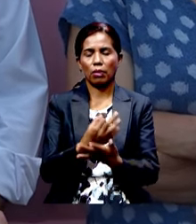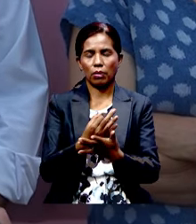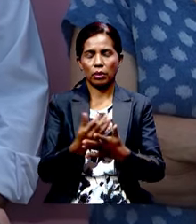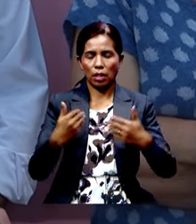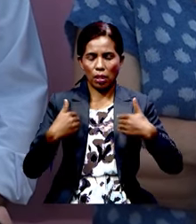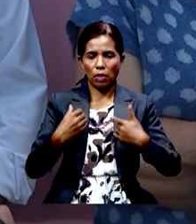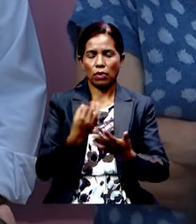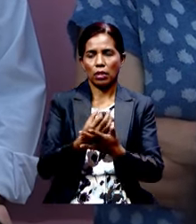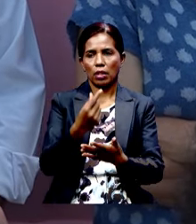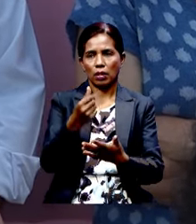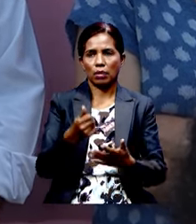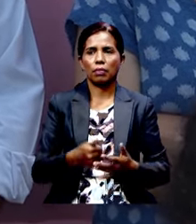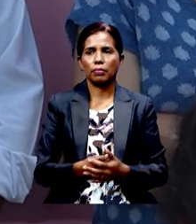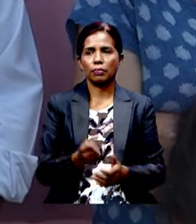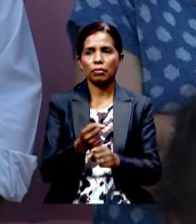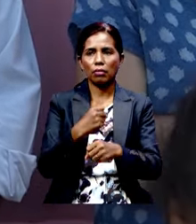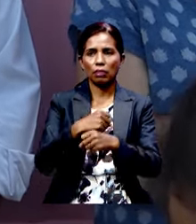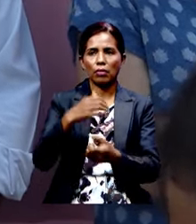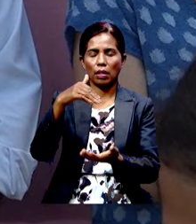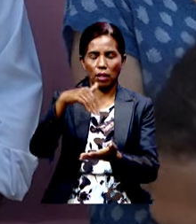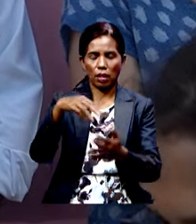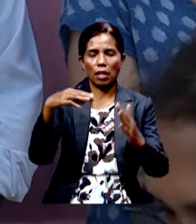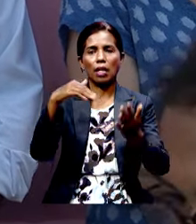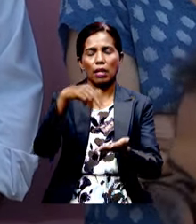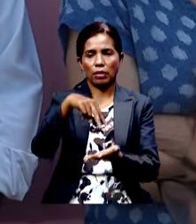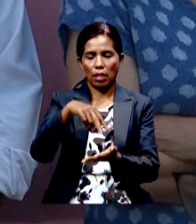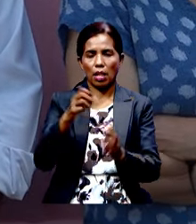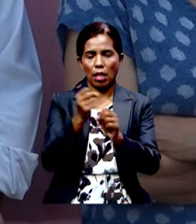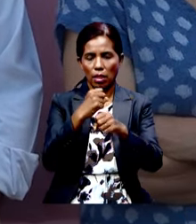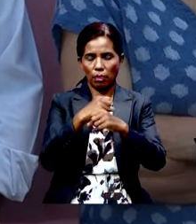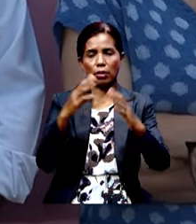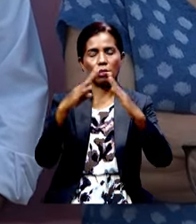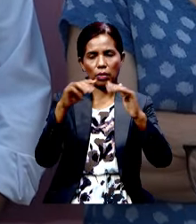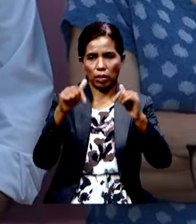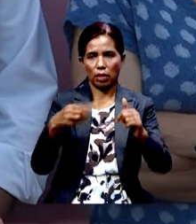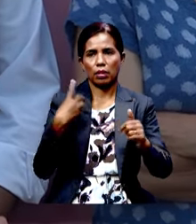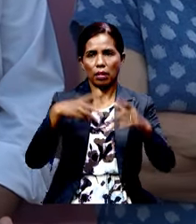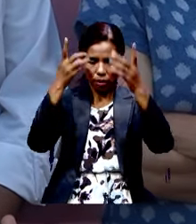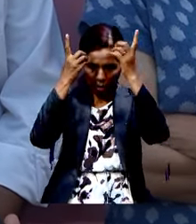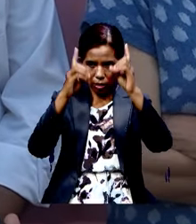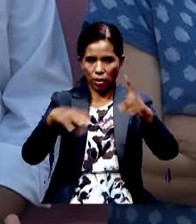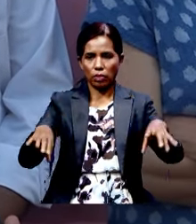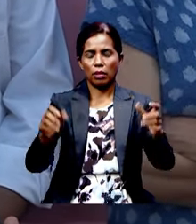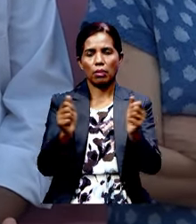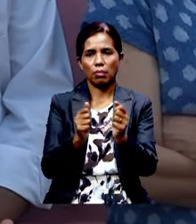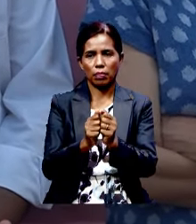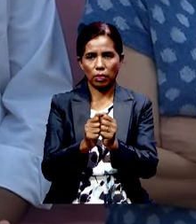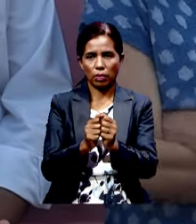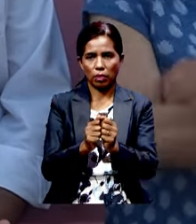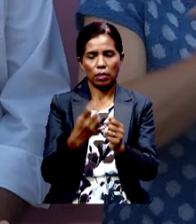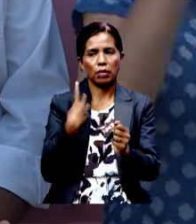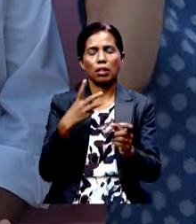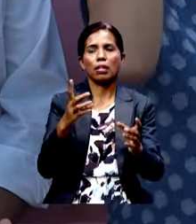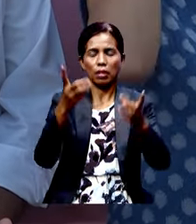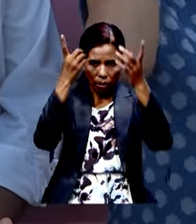ituan. Suficiente atu hari hikas mahun uang ita ne. Tamba ne mak ita disidi ita depois de koordena autorda de lokal ne ita disidi